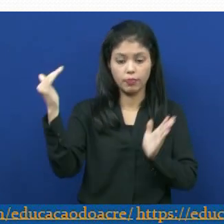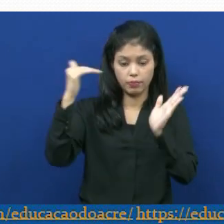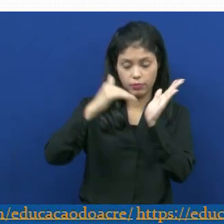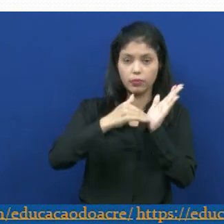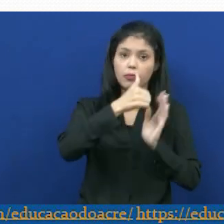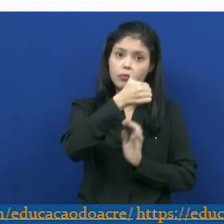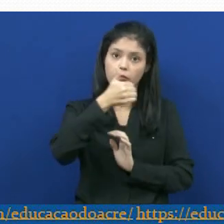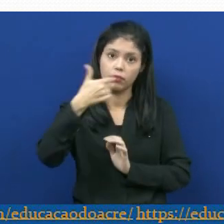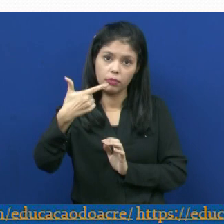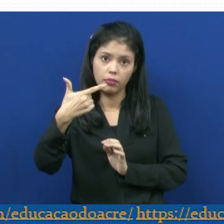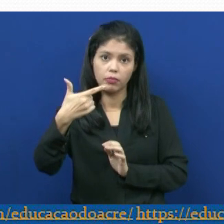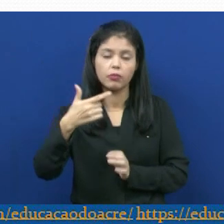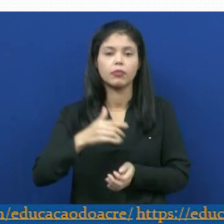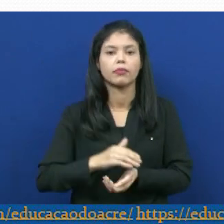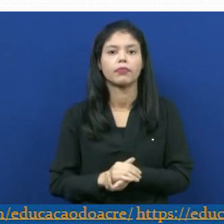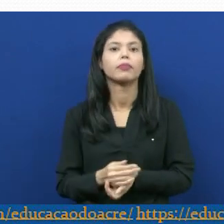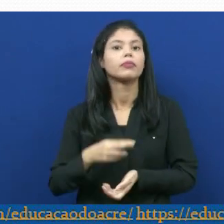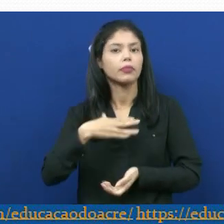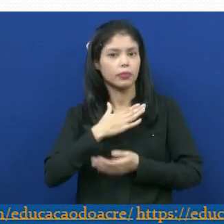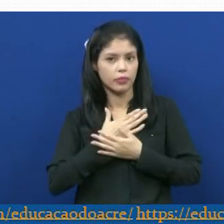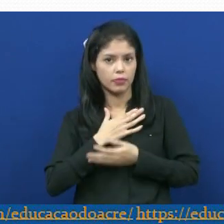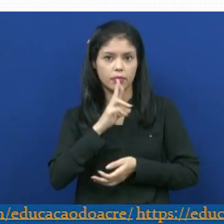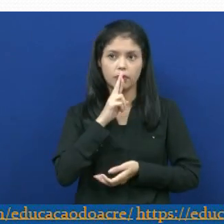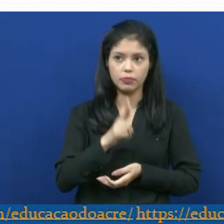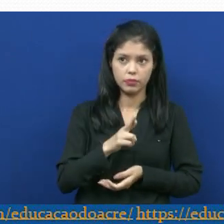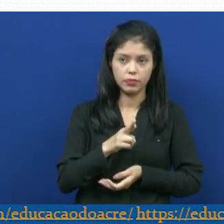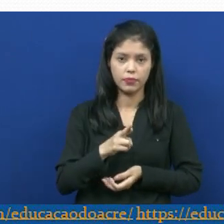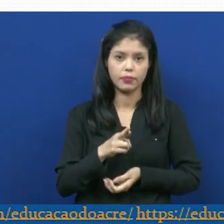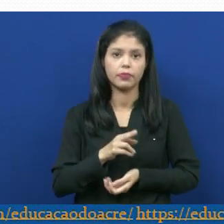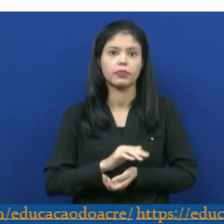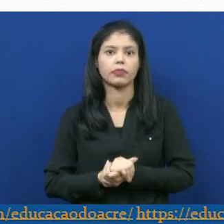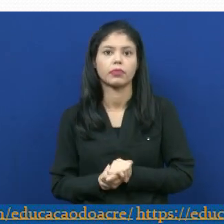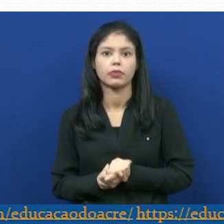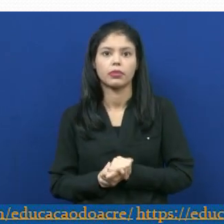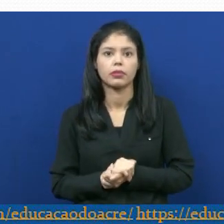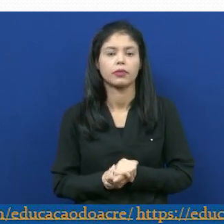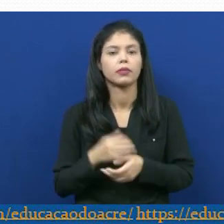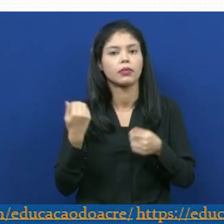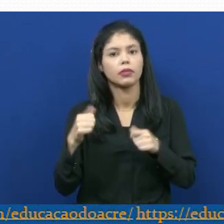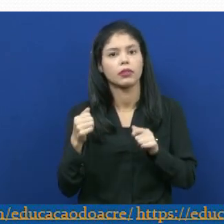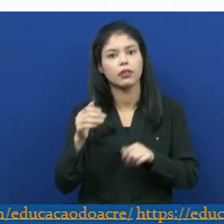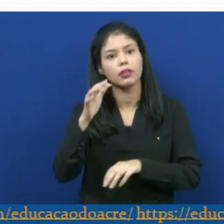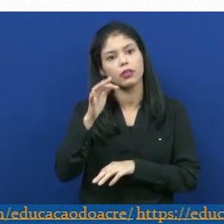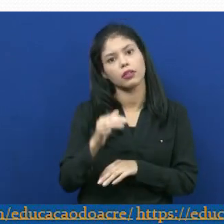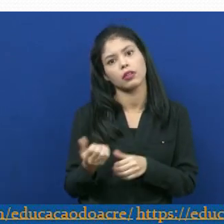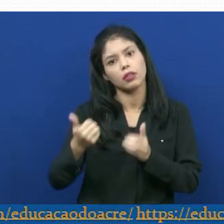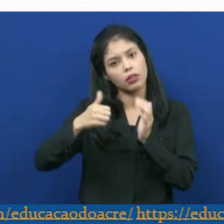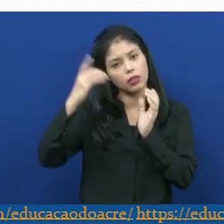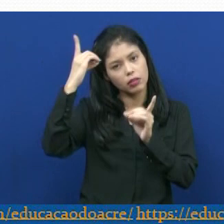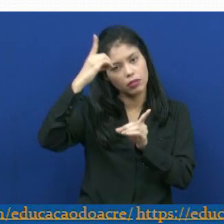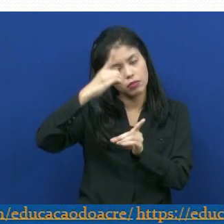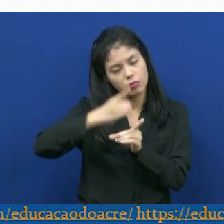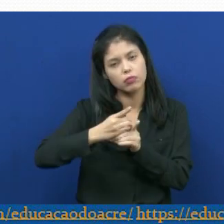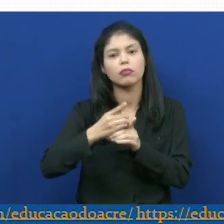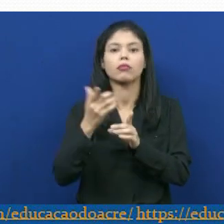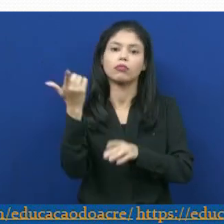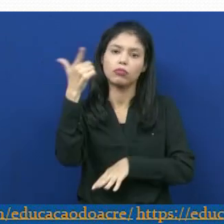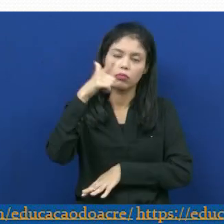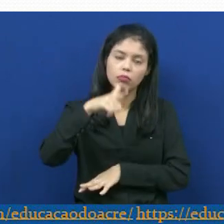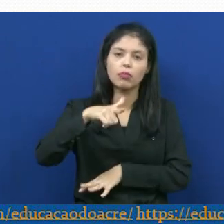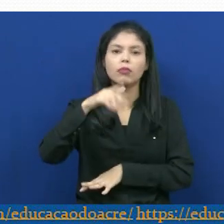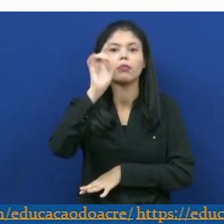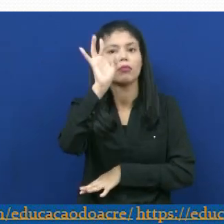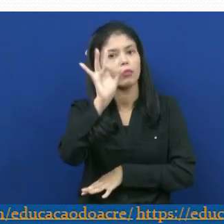dia. Para eu resolver esse dispositivo, eu preciso identificar novamente